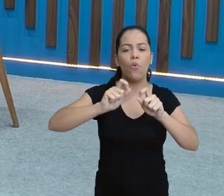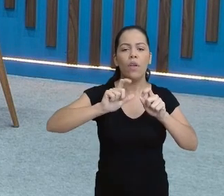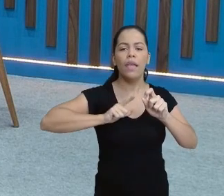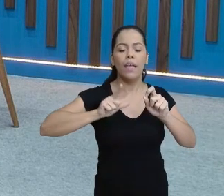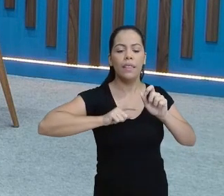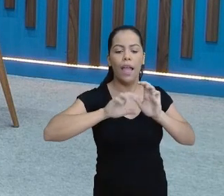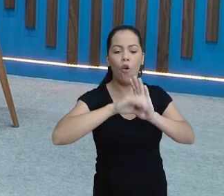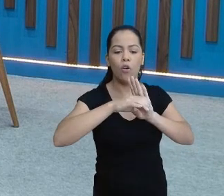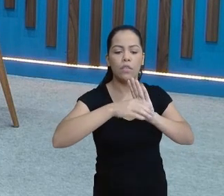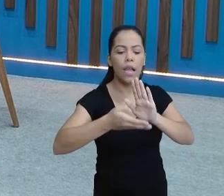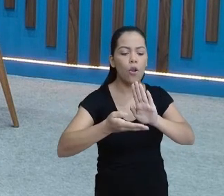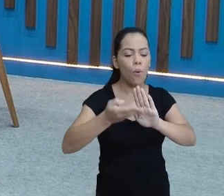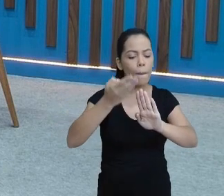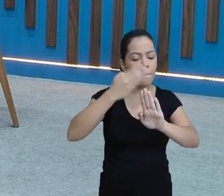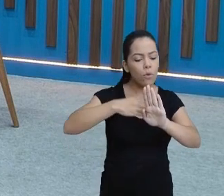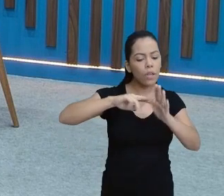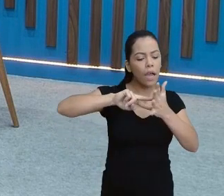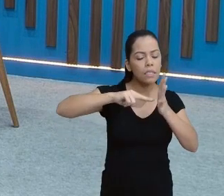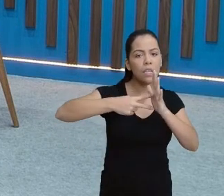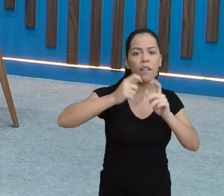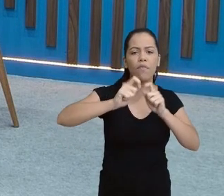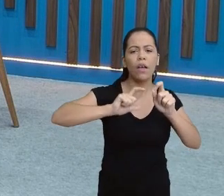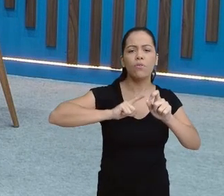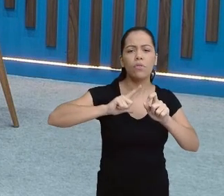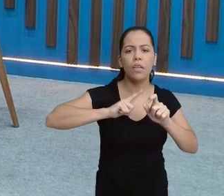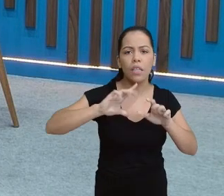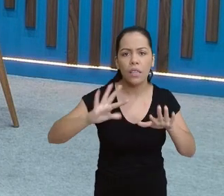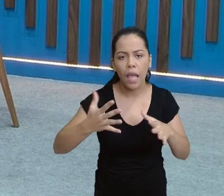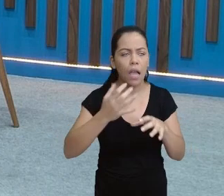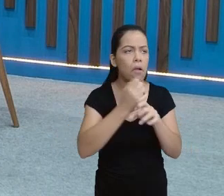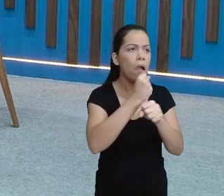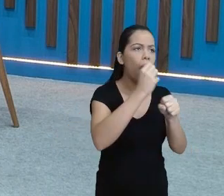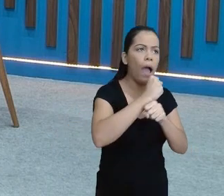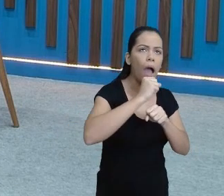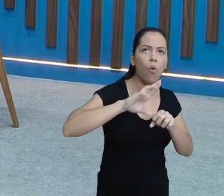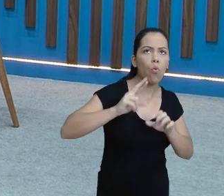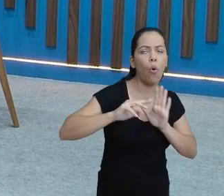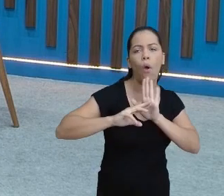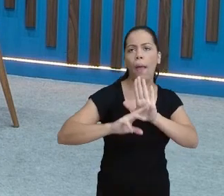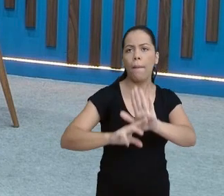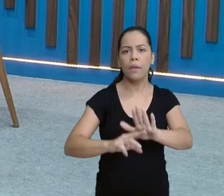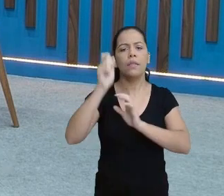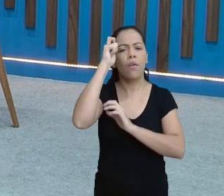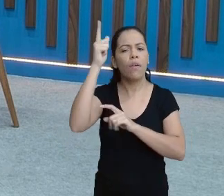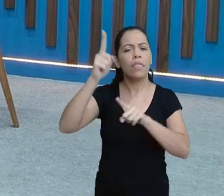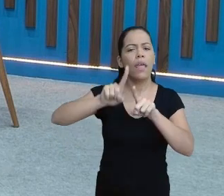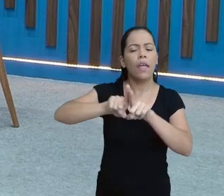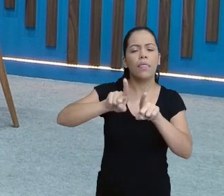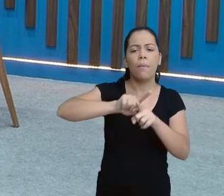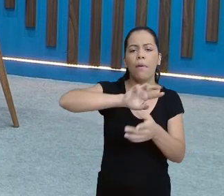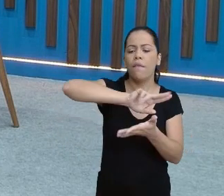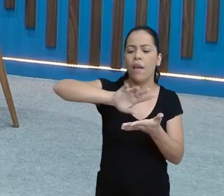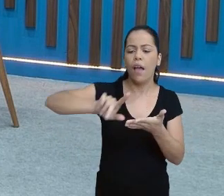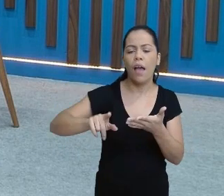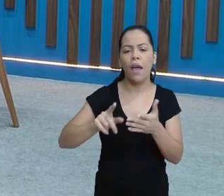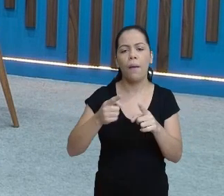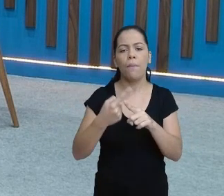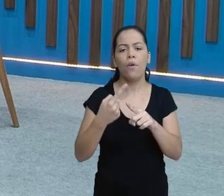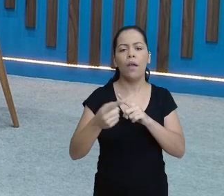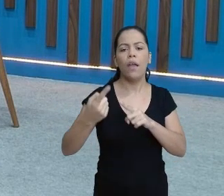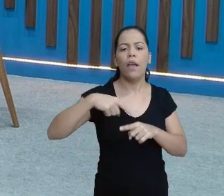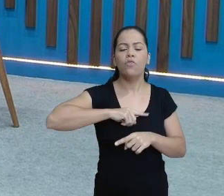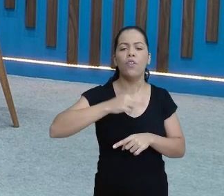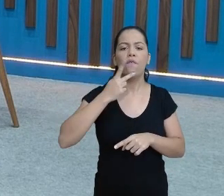tanta ênfase no início, sejam aos cálculos, seja às representações, e sim às ideias, não é? Porque a gente comentou na aula